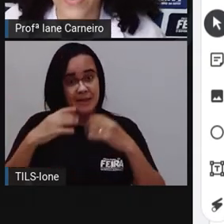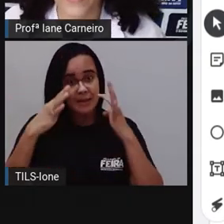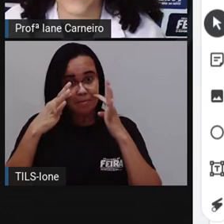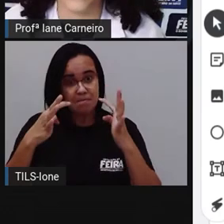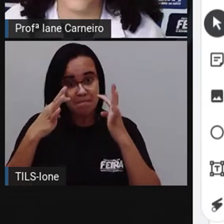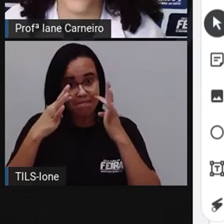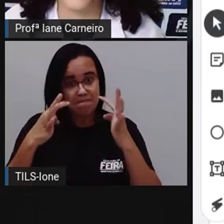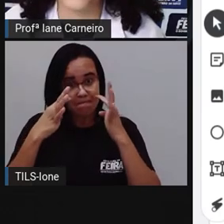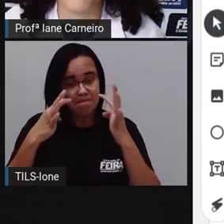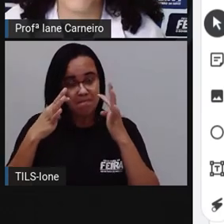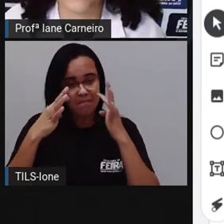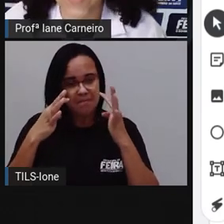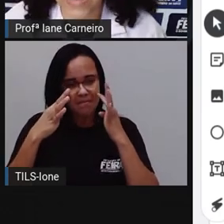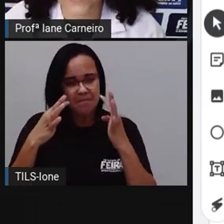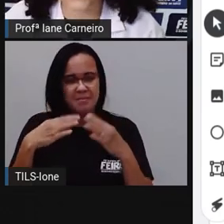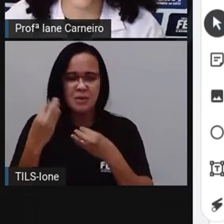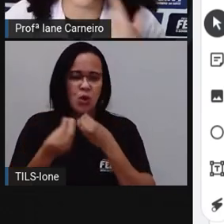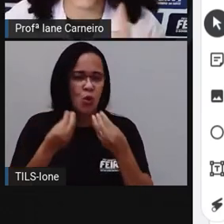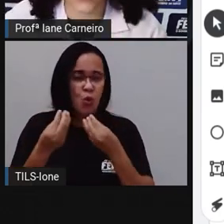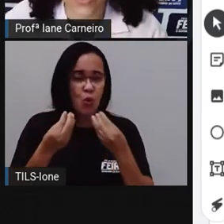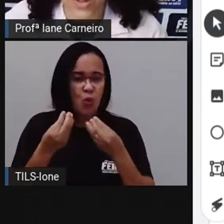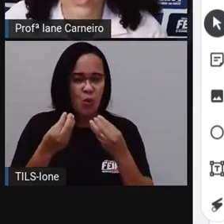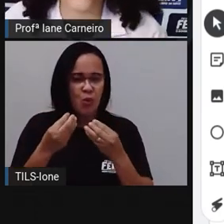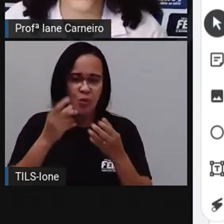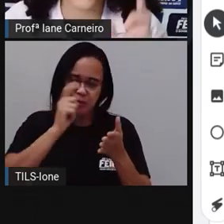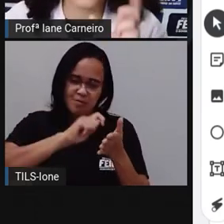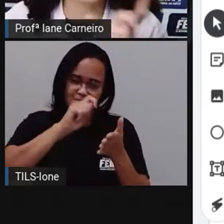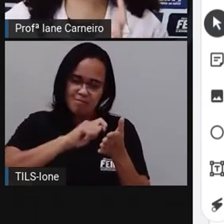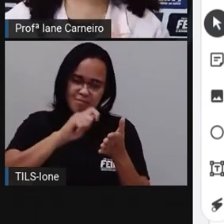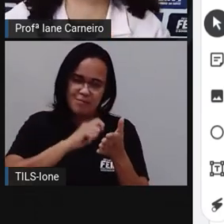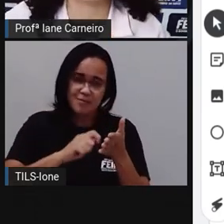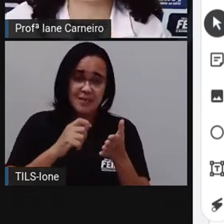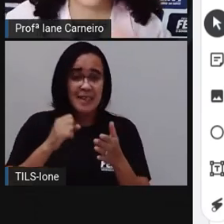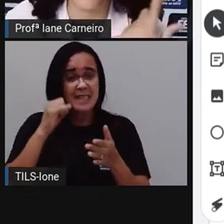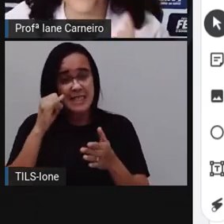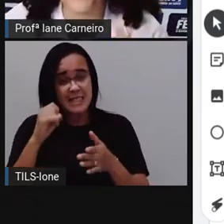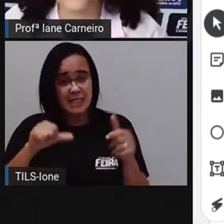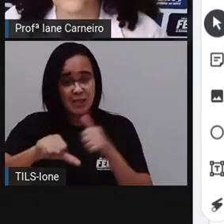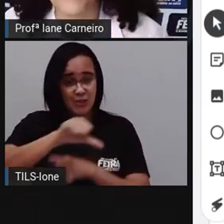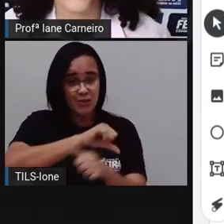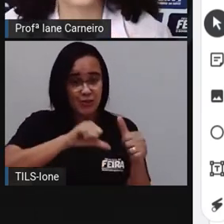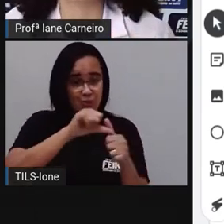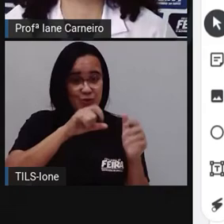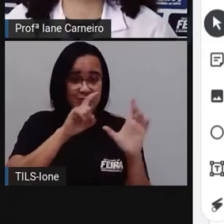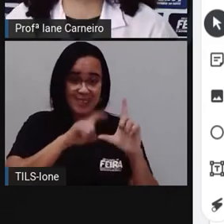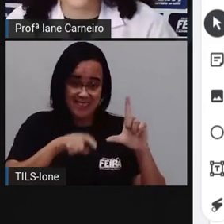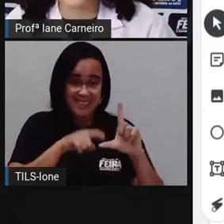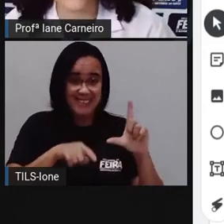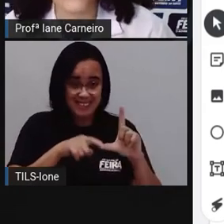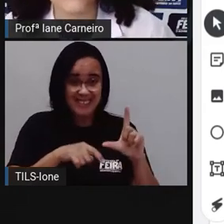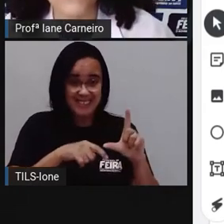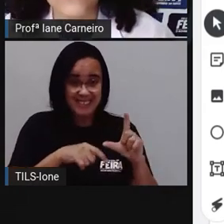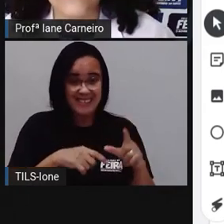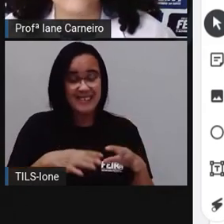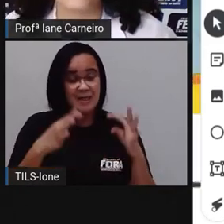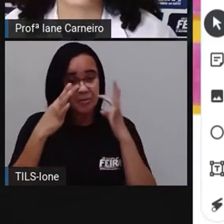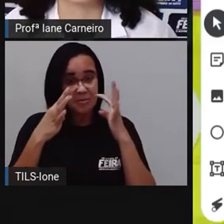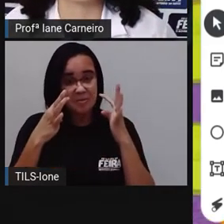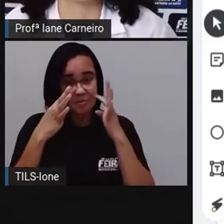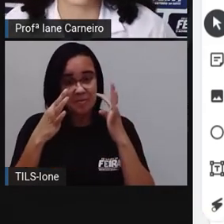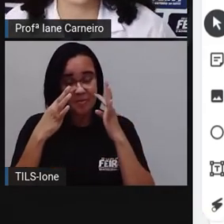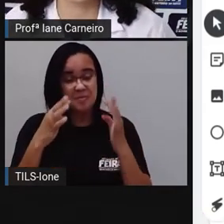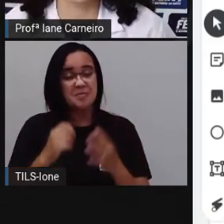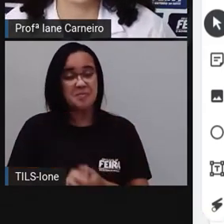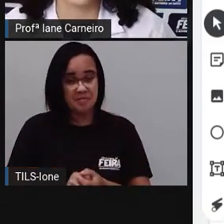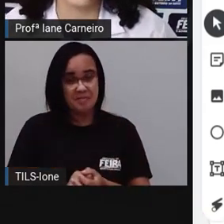ó, observar se você está escrevendo, trocando essa letra. E provavelmente sua pró também deve estar observando isso na sua